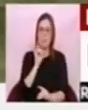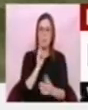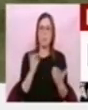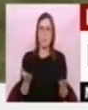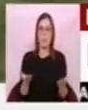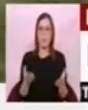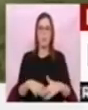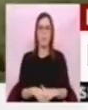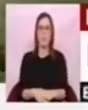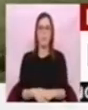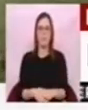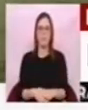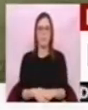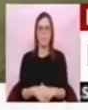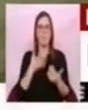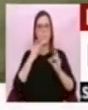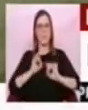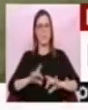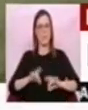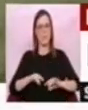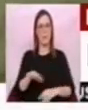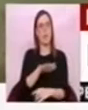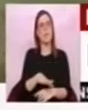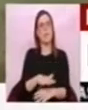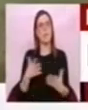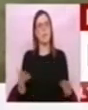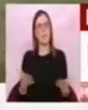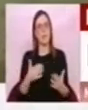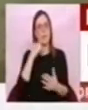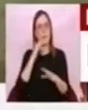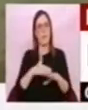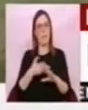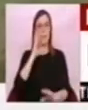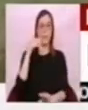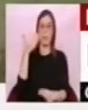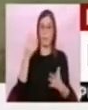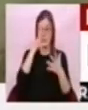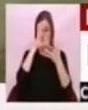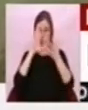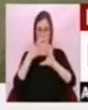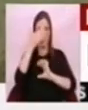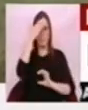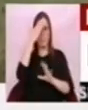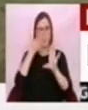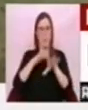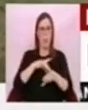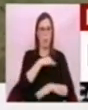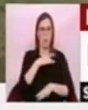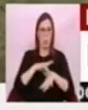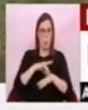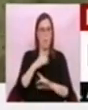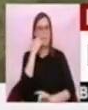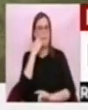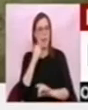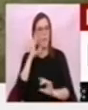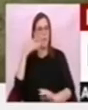são, para evitar situações mais graves de futuro, distúrbios do ponto de vista psicopatológico mais